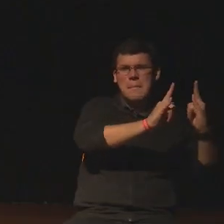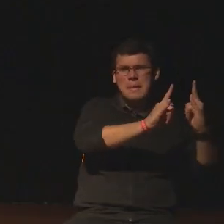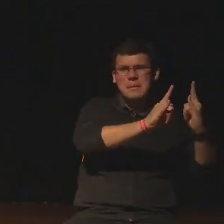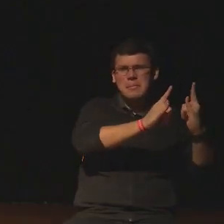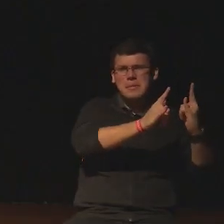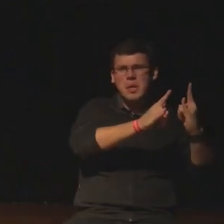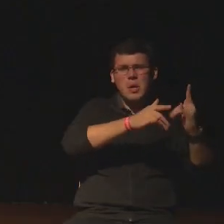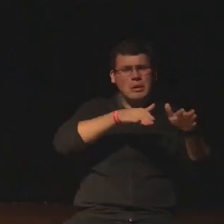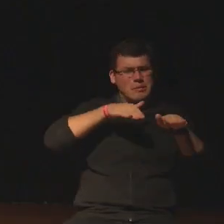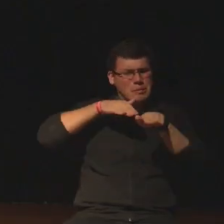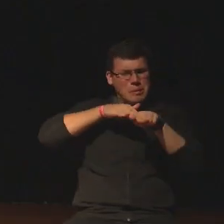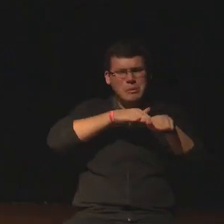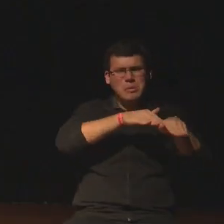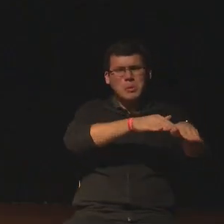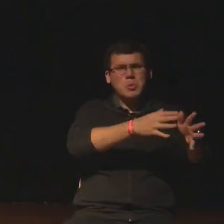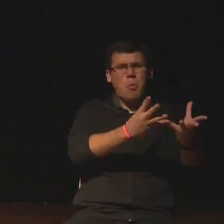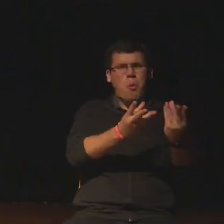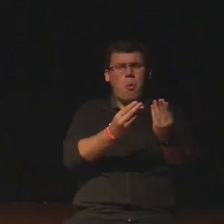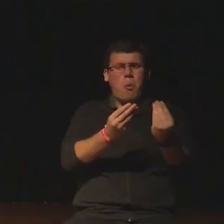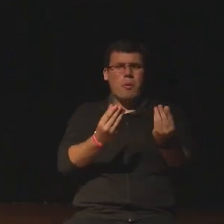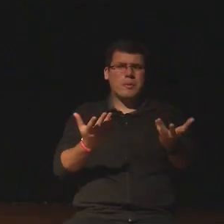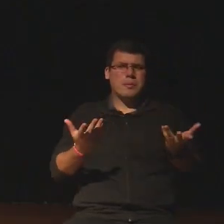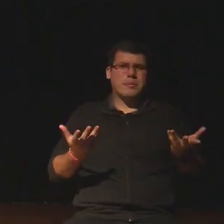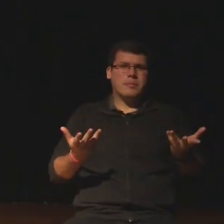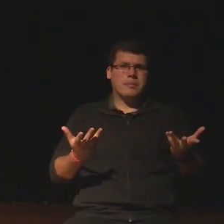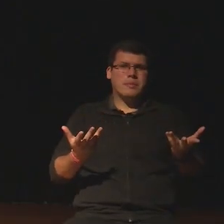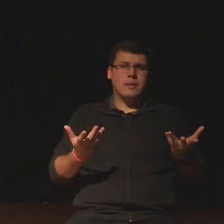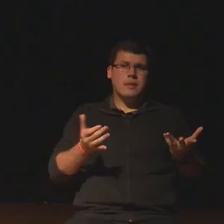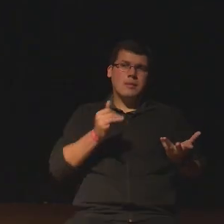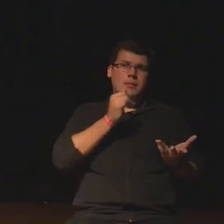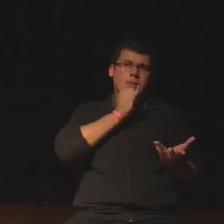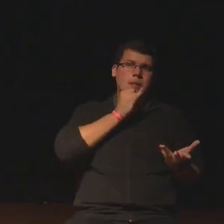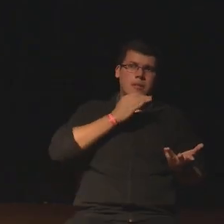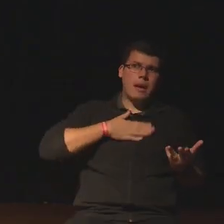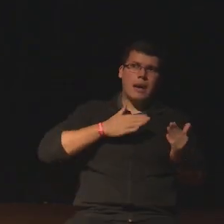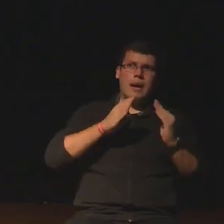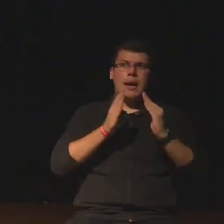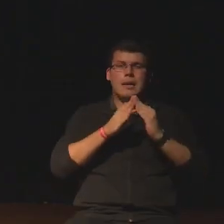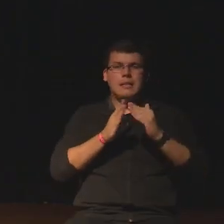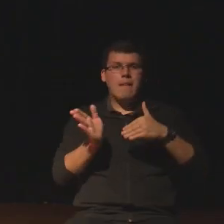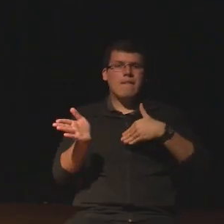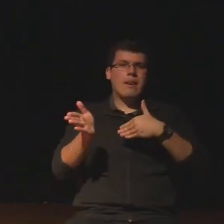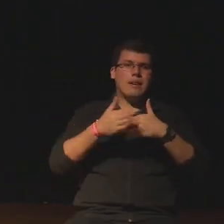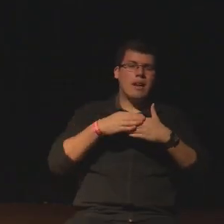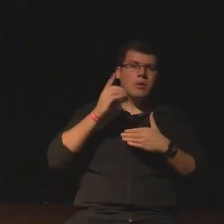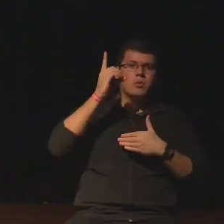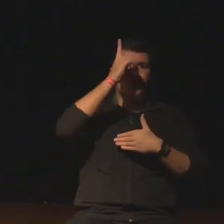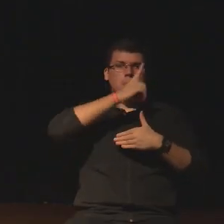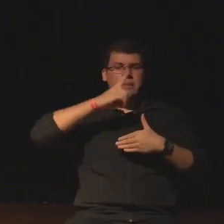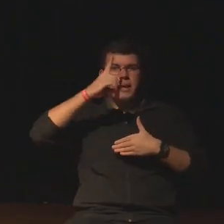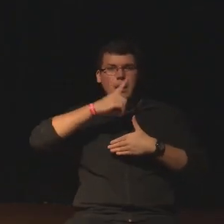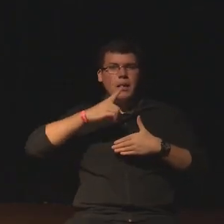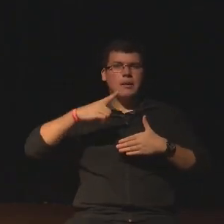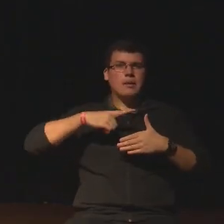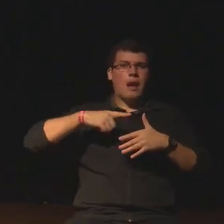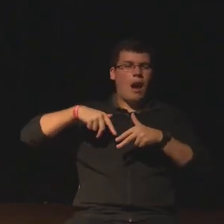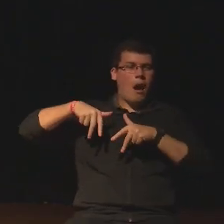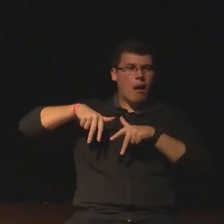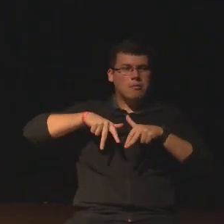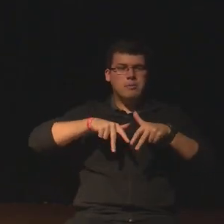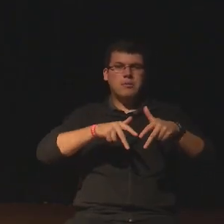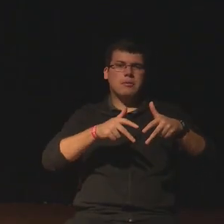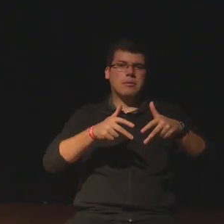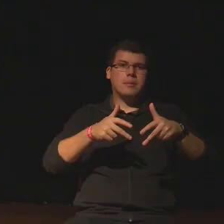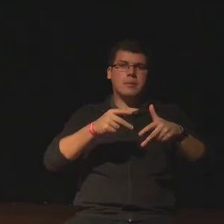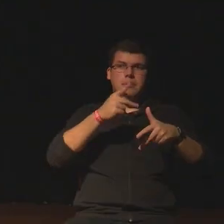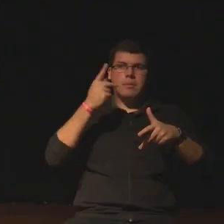espaço de pedestre, e que eu já estou acostumada, minha casa é fechada de domingo, manifestação, a gente participa de tudo isso.